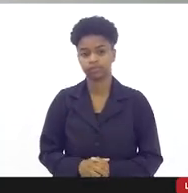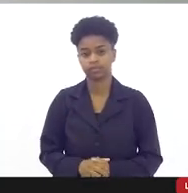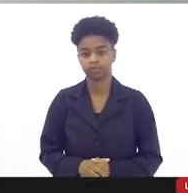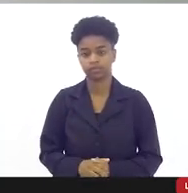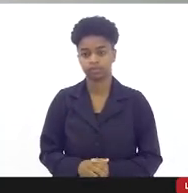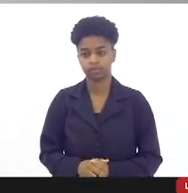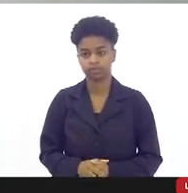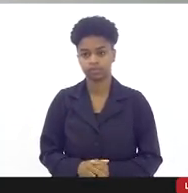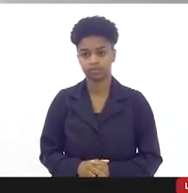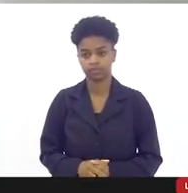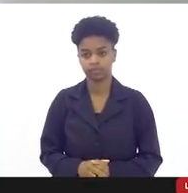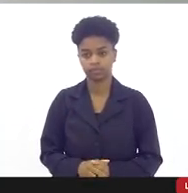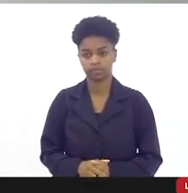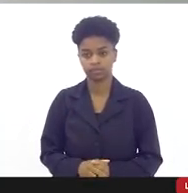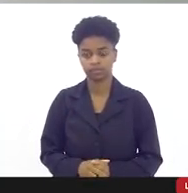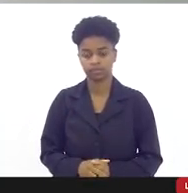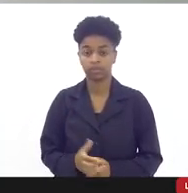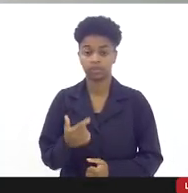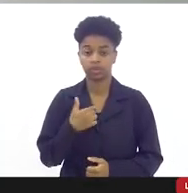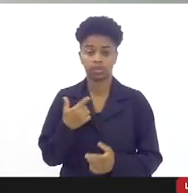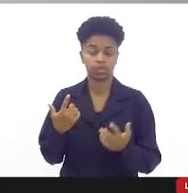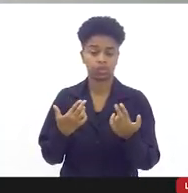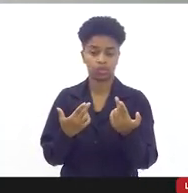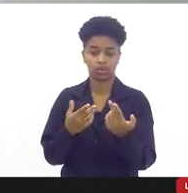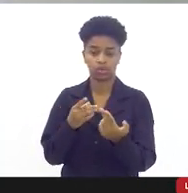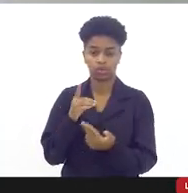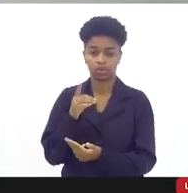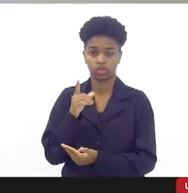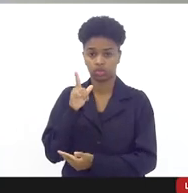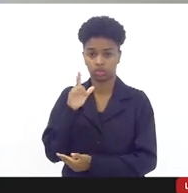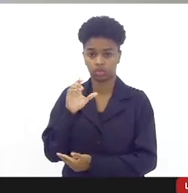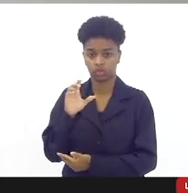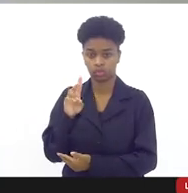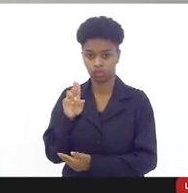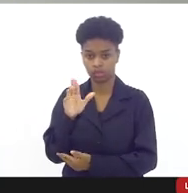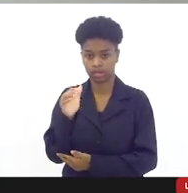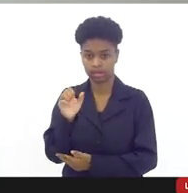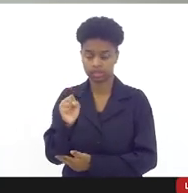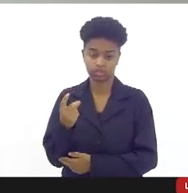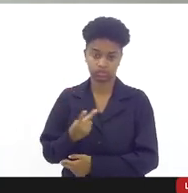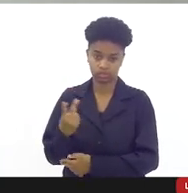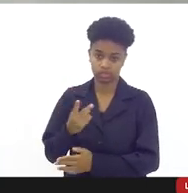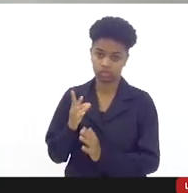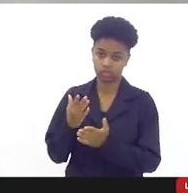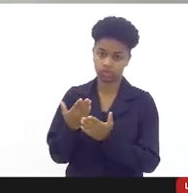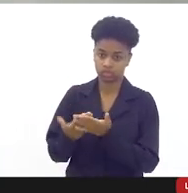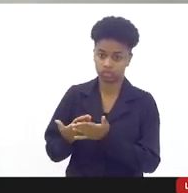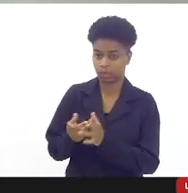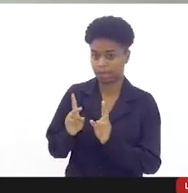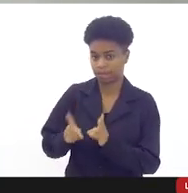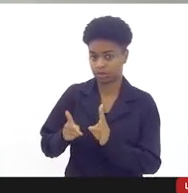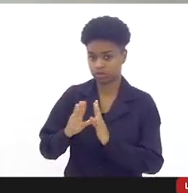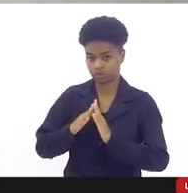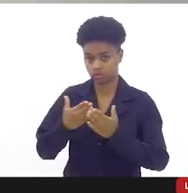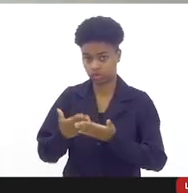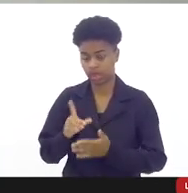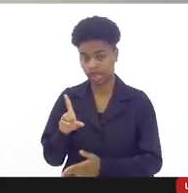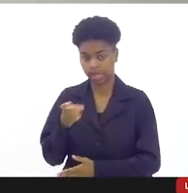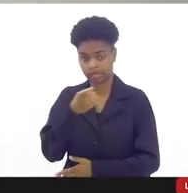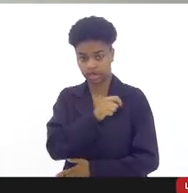venho na mesma condição que o Lucas Dutra a gente estuda na mesma escola como os estudantes tentando